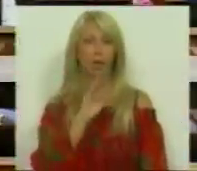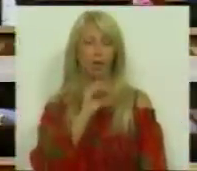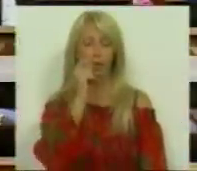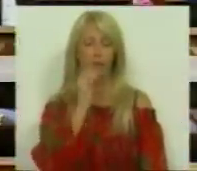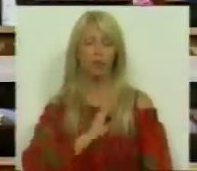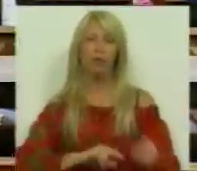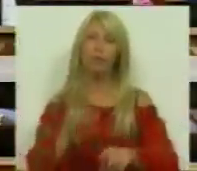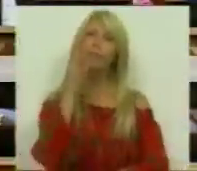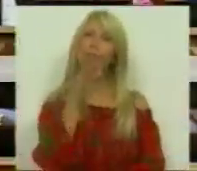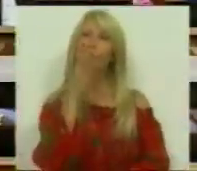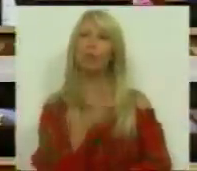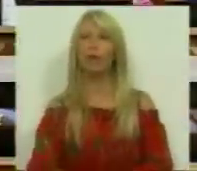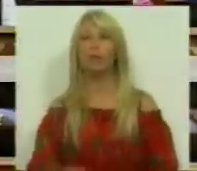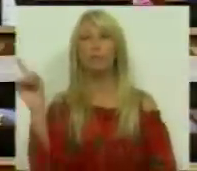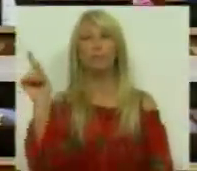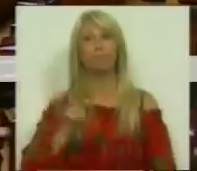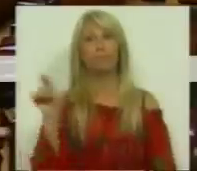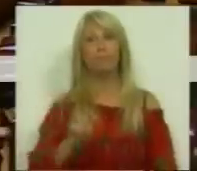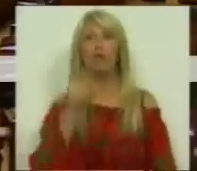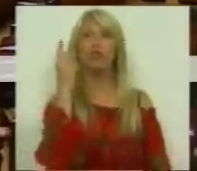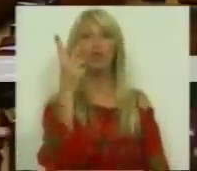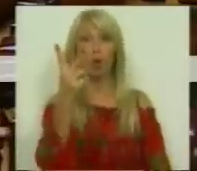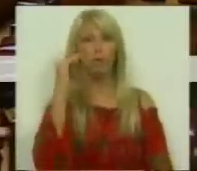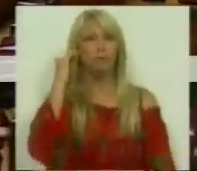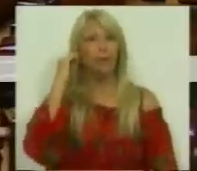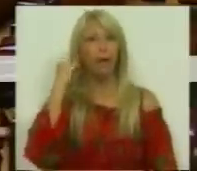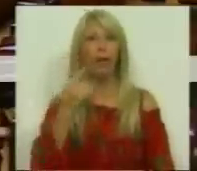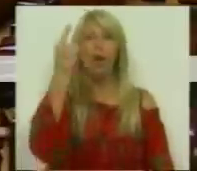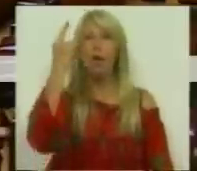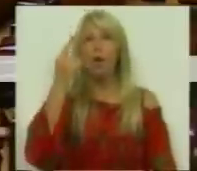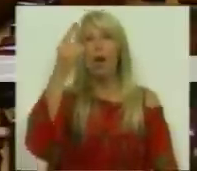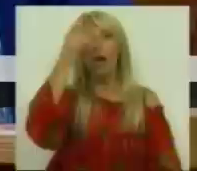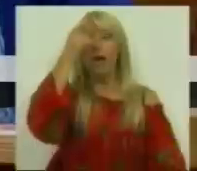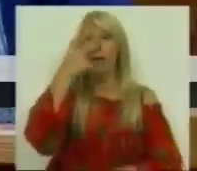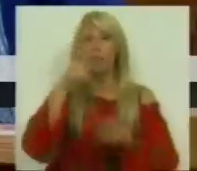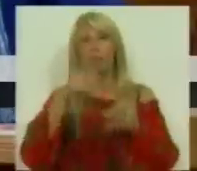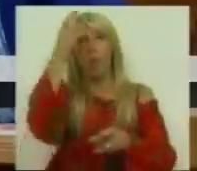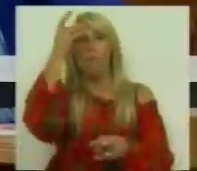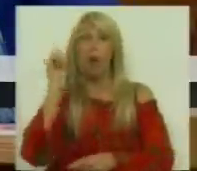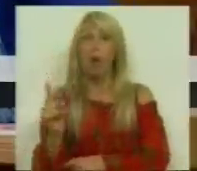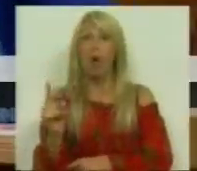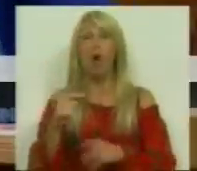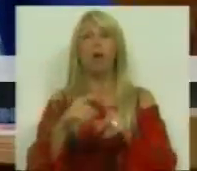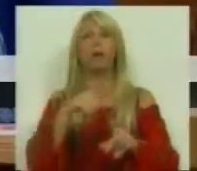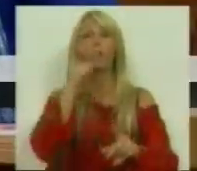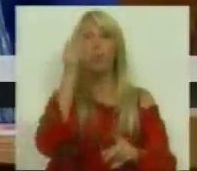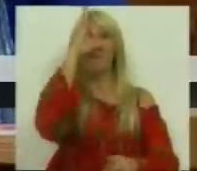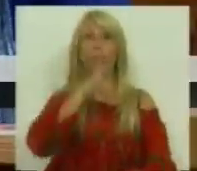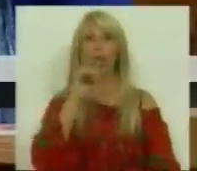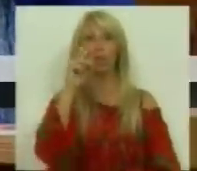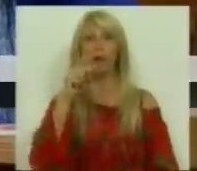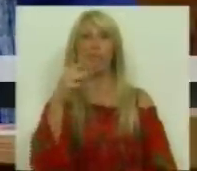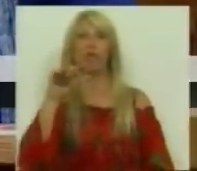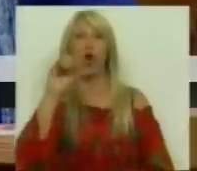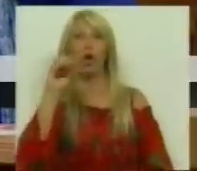e senhores deputados, 2 meses depois de um consultor do Primeiro-Ministro, António Borges, anunciar em direto a